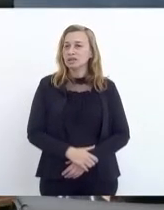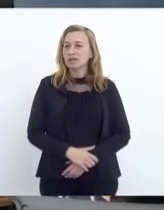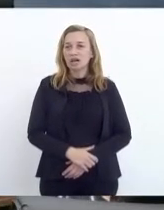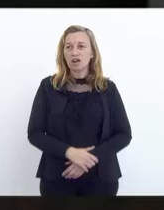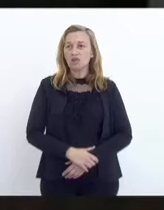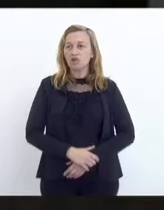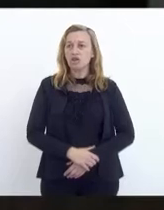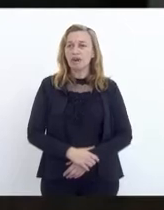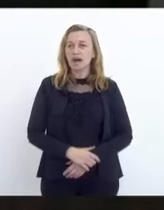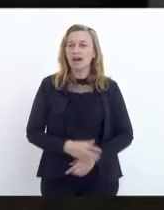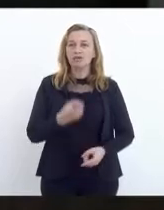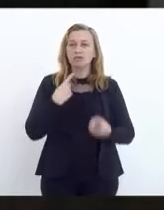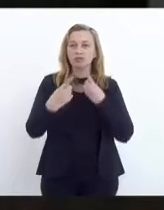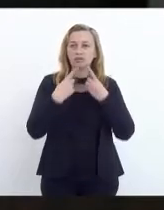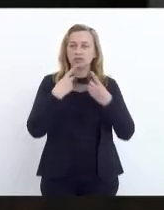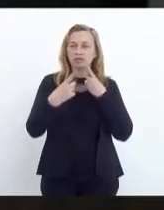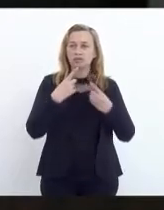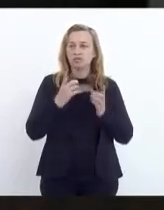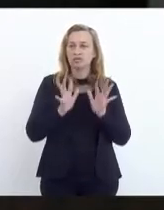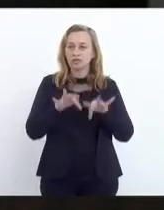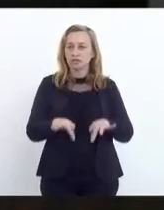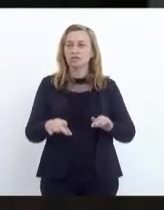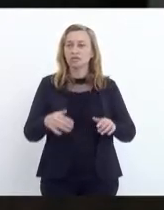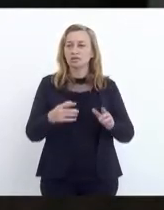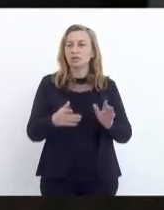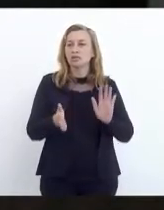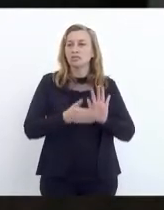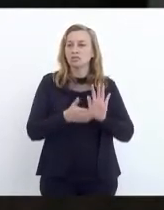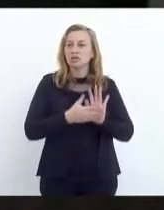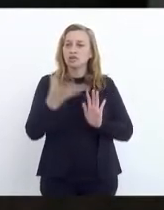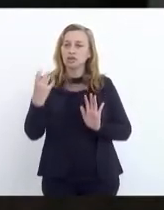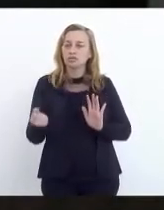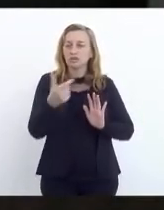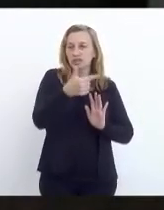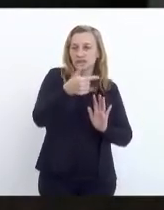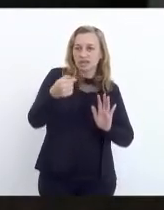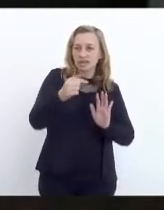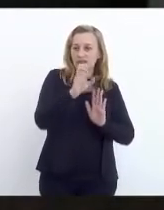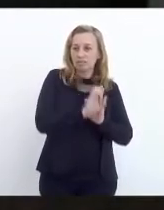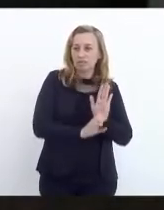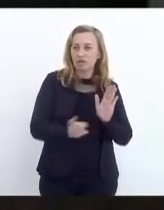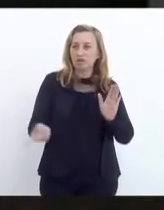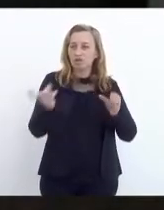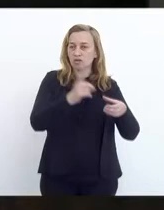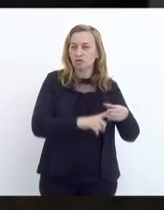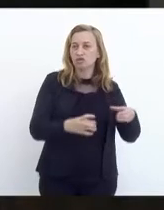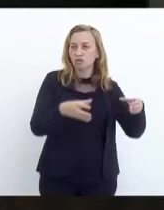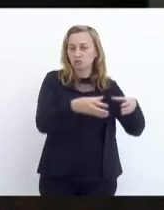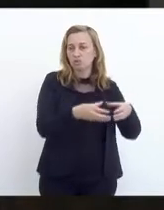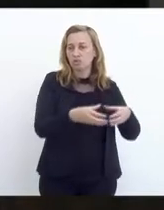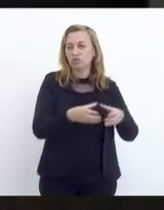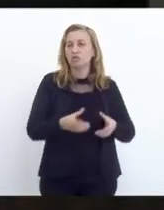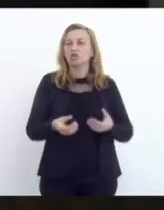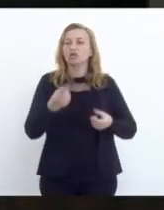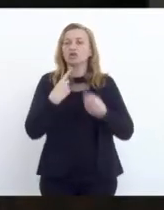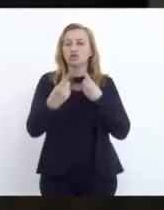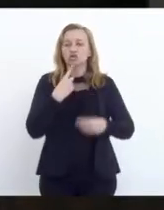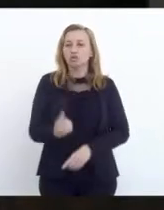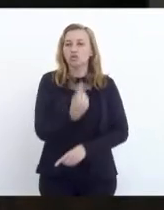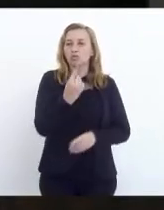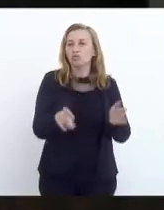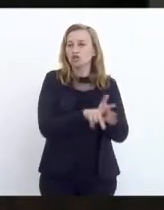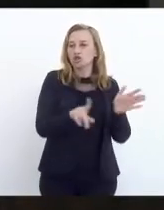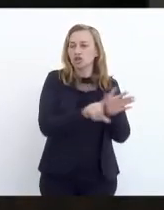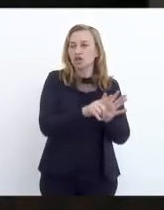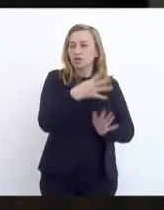Não havendo quem queira discutir, encerrada a discussão. Presente proposta recebeu 17 emendas e retorna às comissões. Em regime de urgência e discussão, única